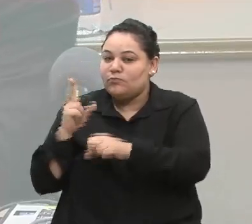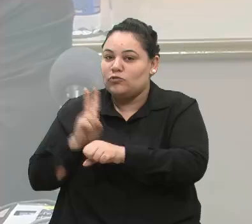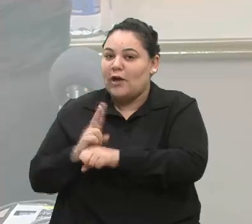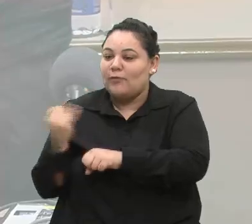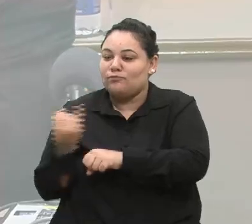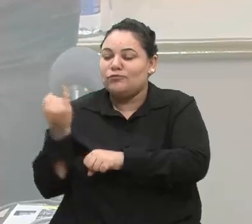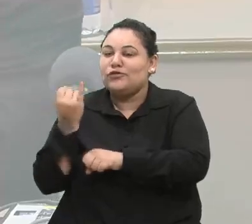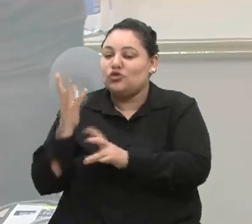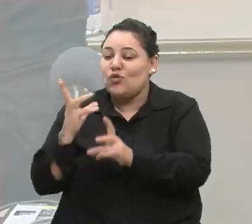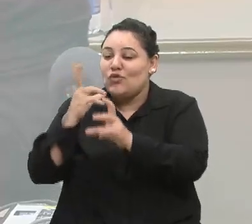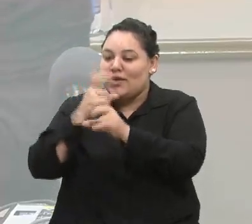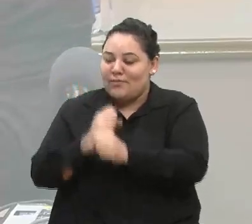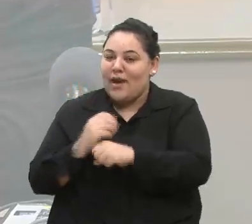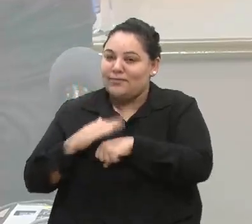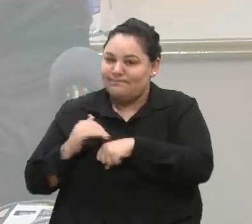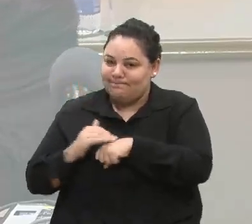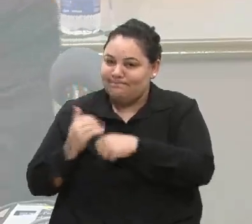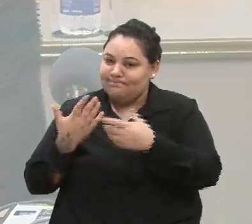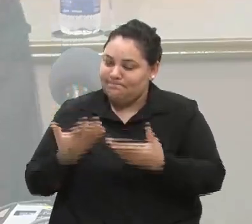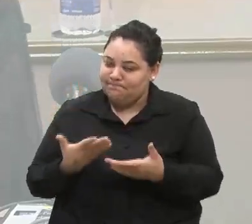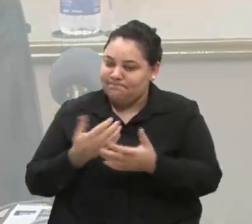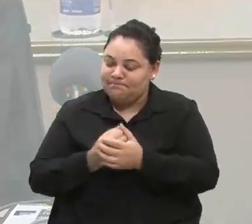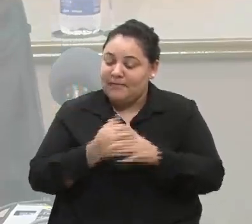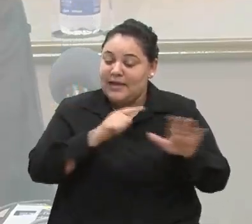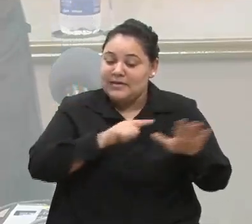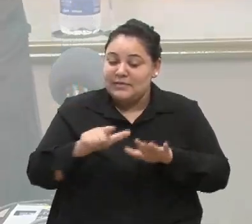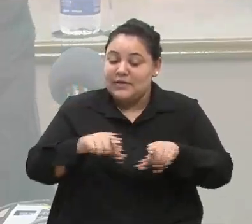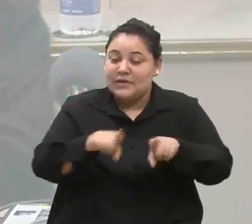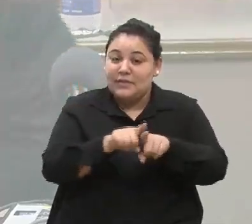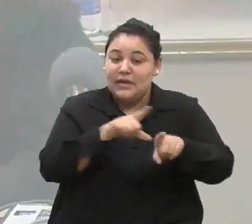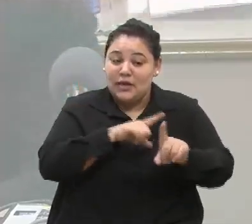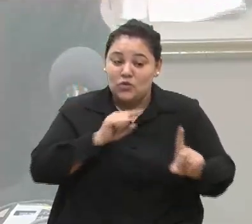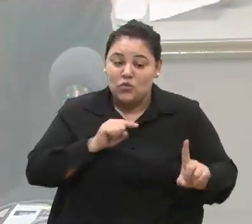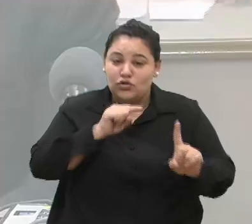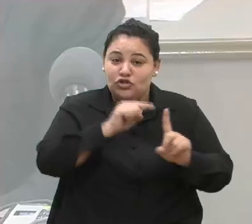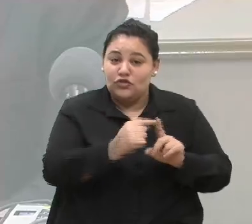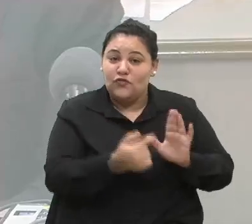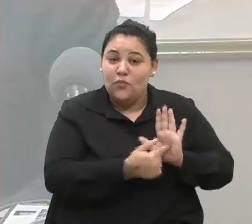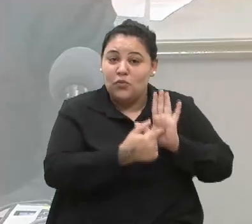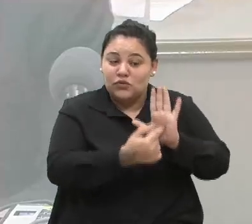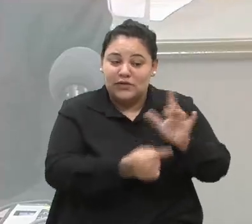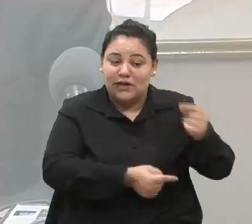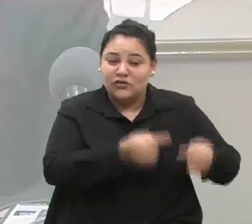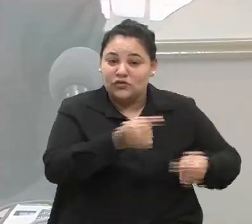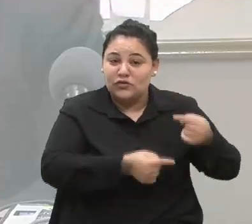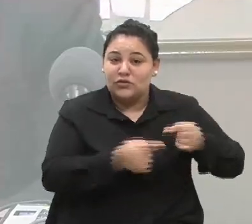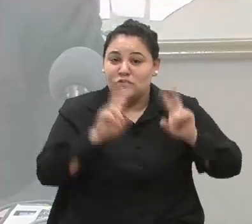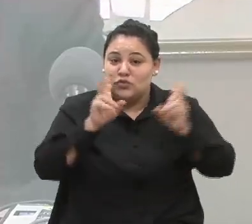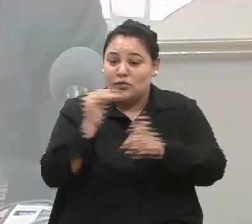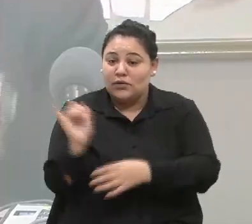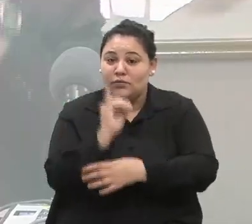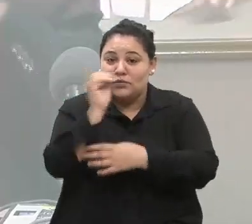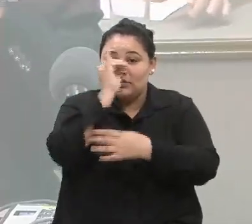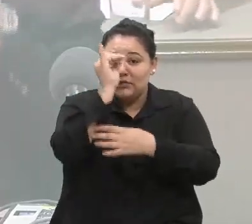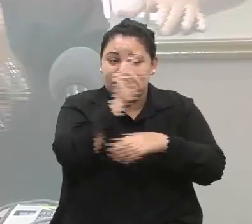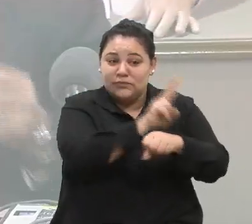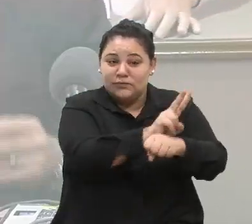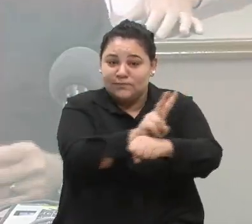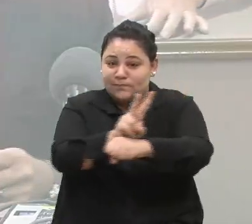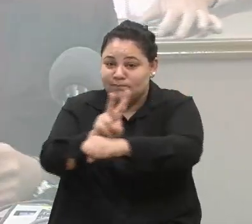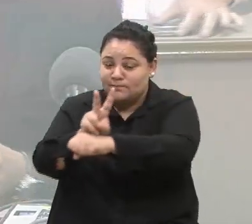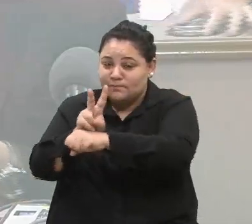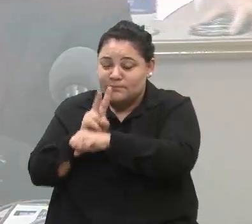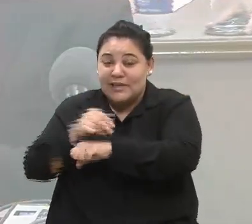com os animais de estimação. A semana também busca trazer à tona a discussão sobre a importância da prevenção aos maus